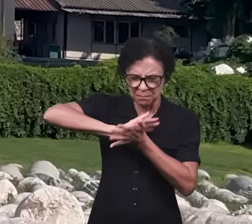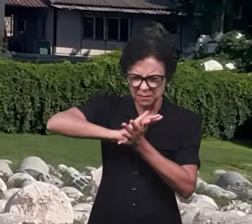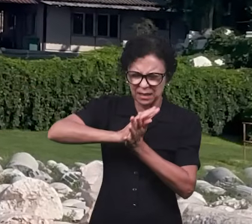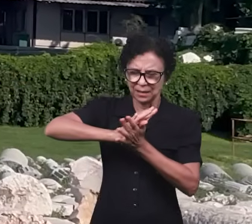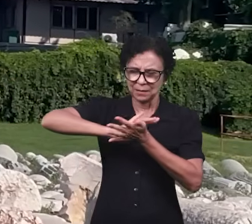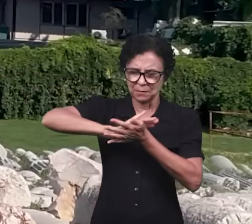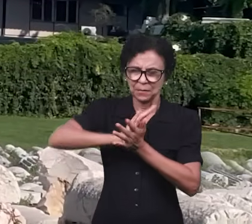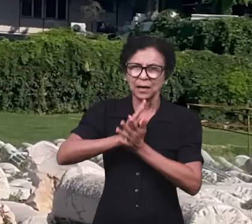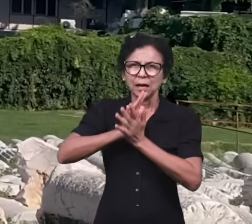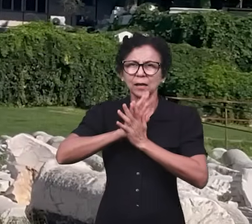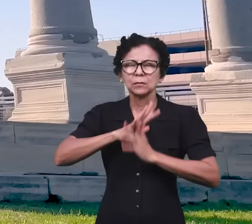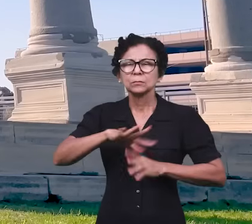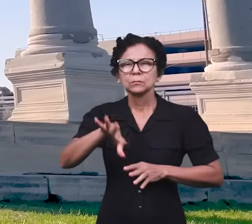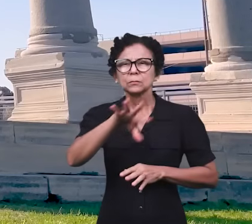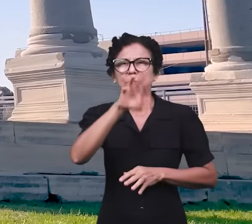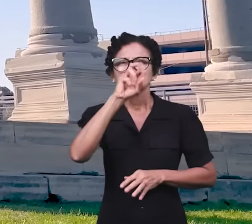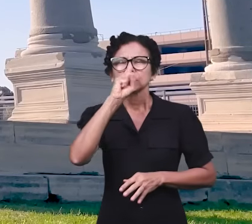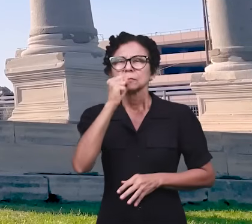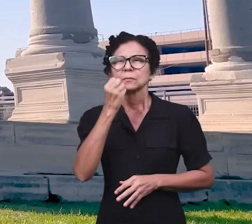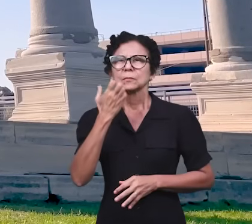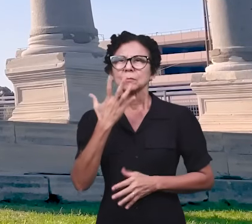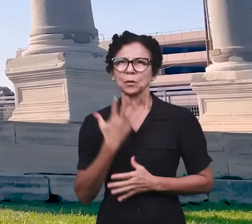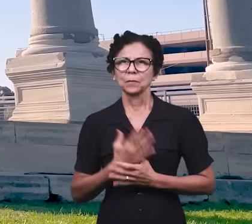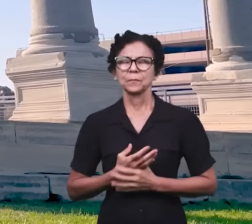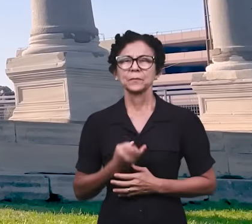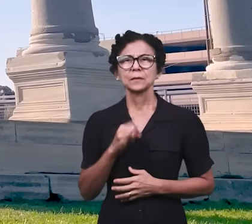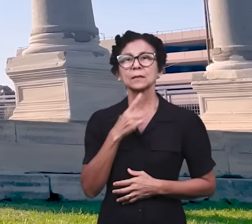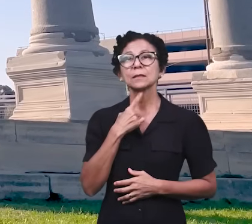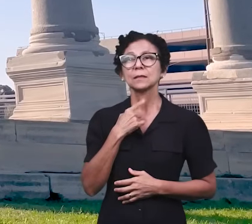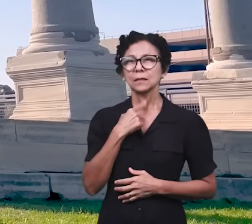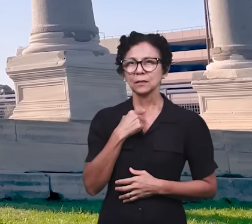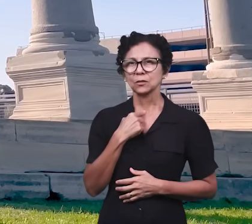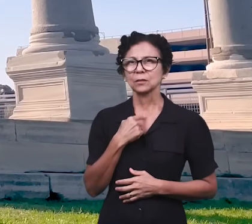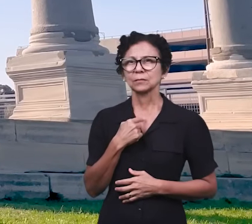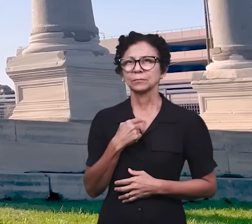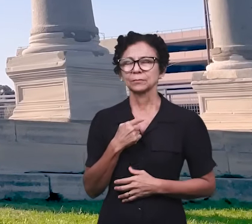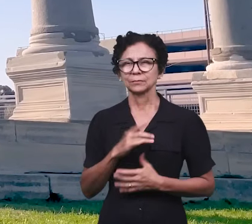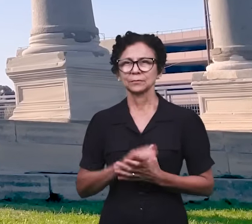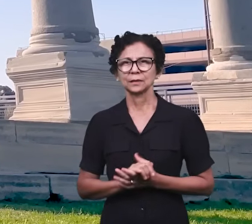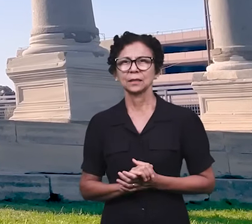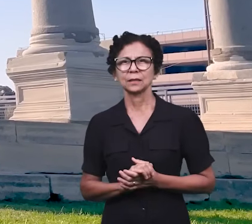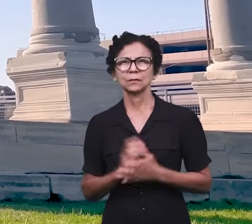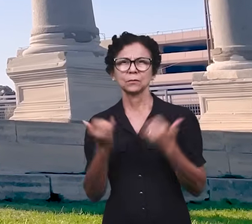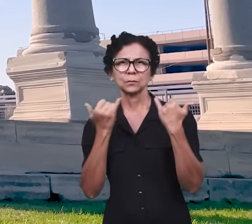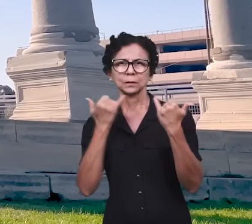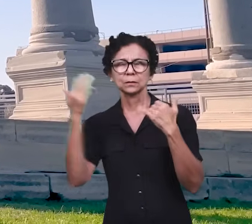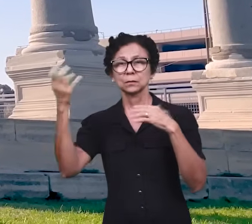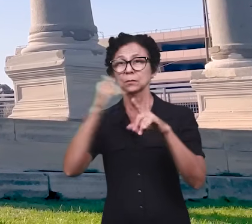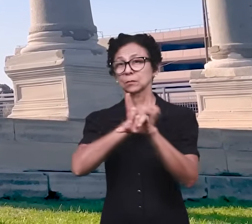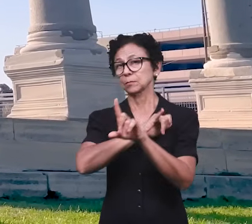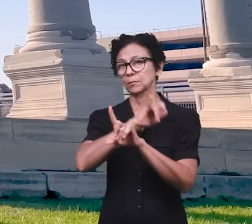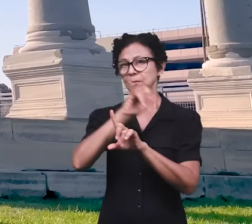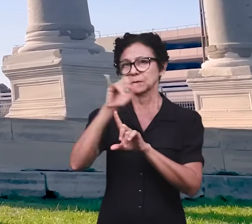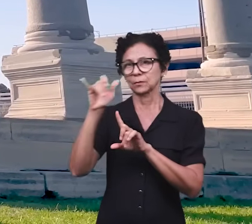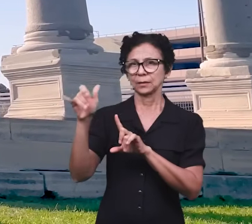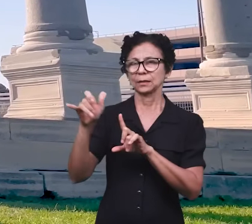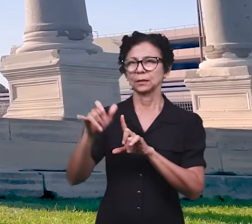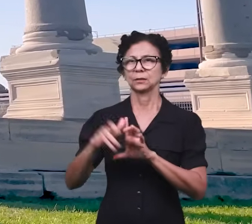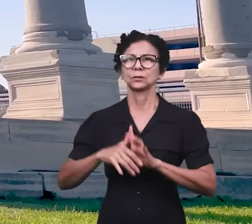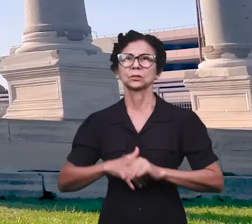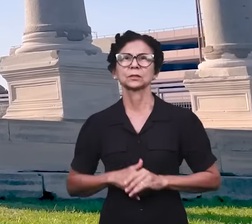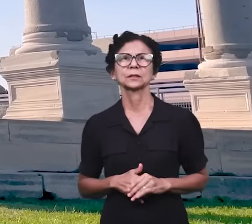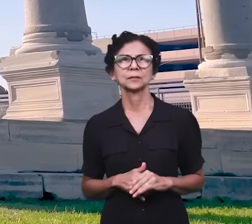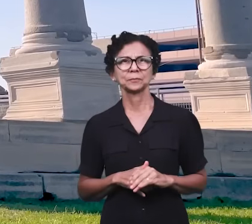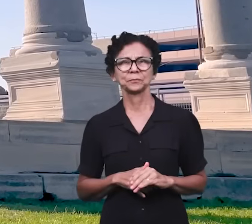mais exala perfume. Se você desejar saber mais informações proféticas sobre aquilo que estamos falando aqui, na elaboração